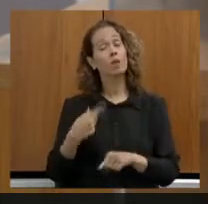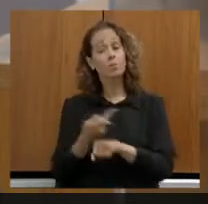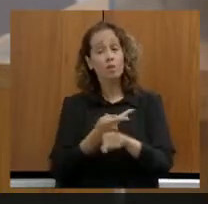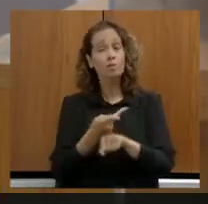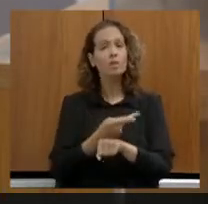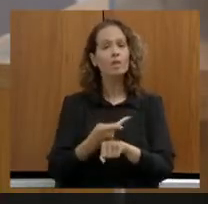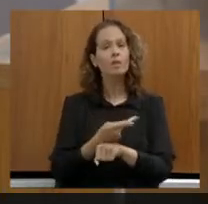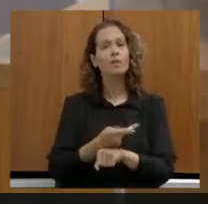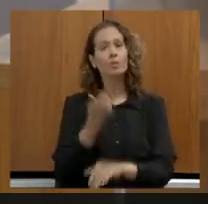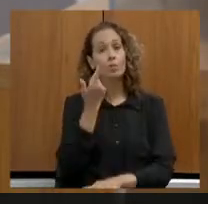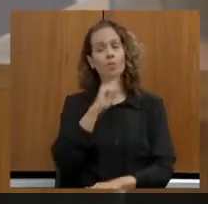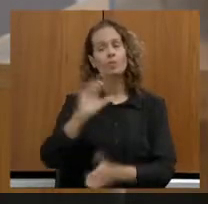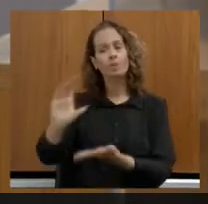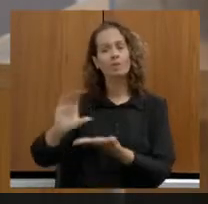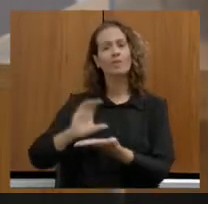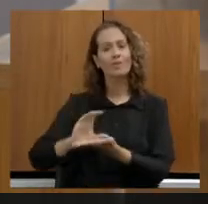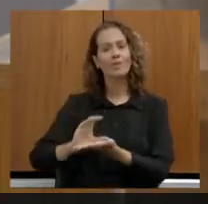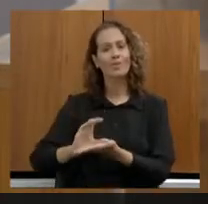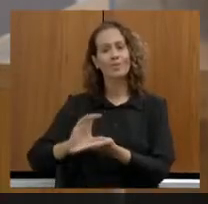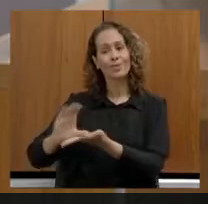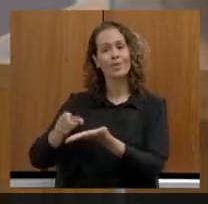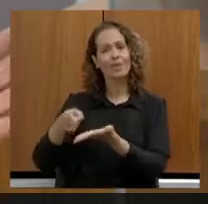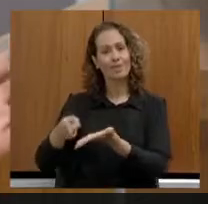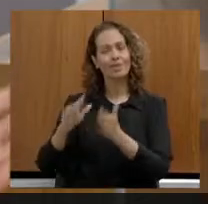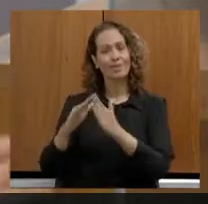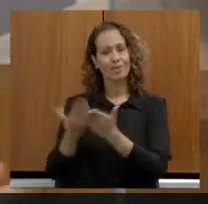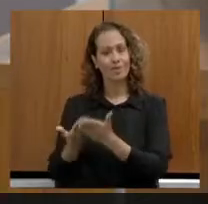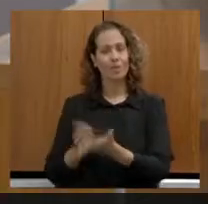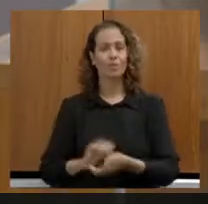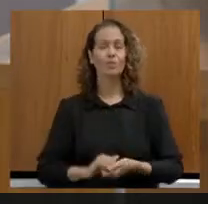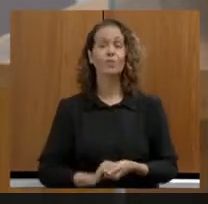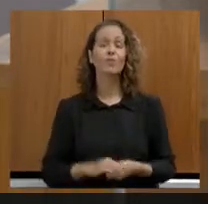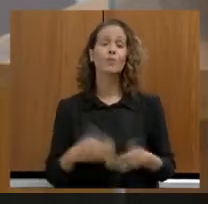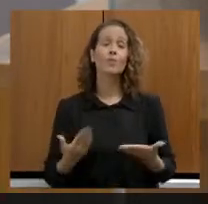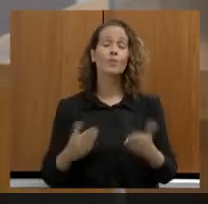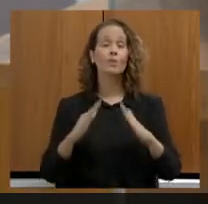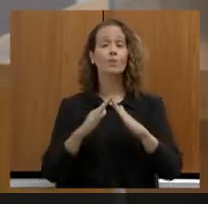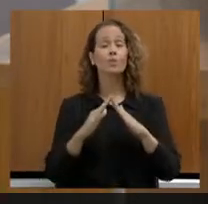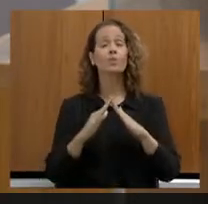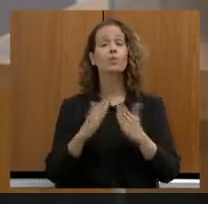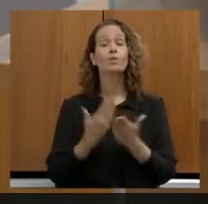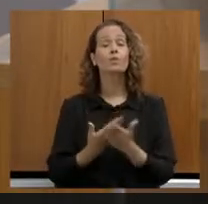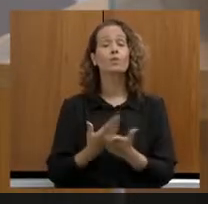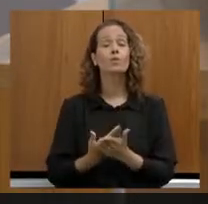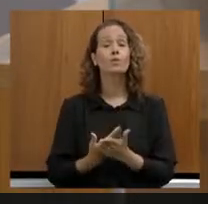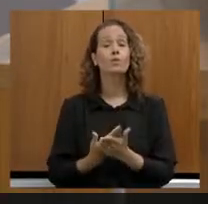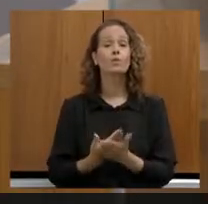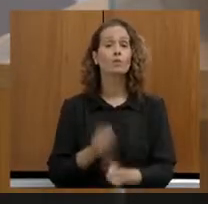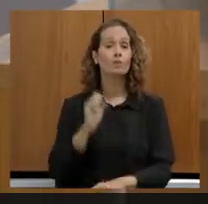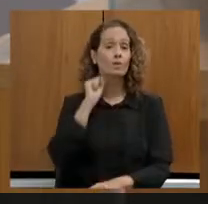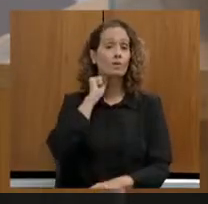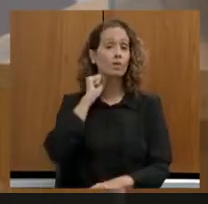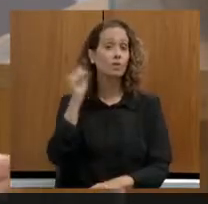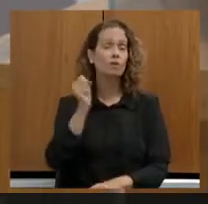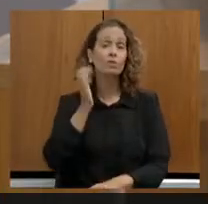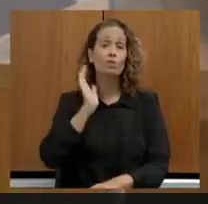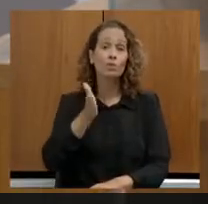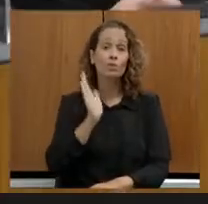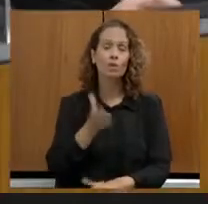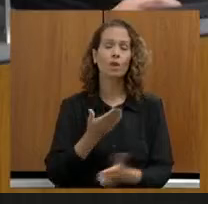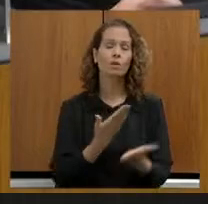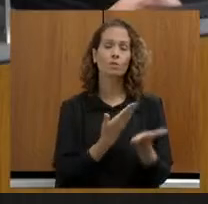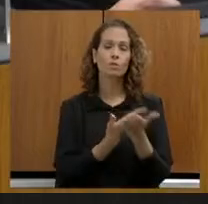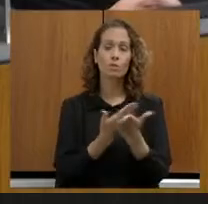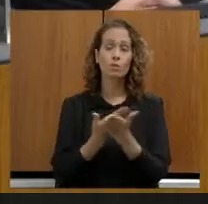recurso para o colégio Ordem e Progresso e um colete de dentro se já foi feito lá o estudo e acho que